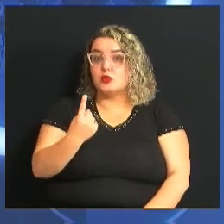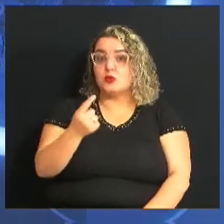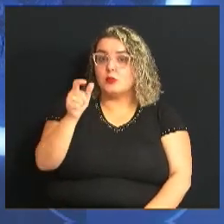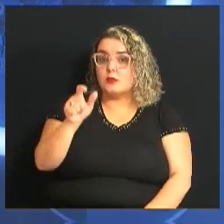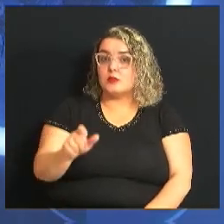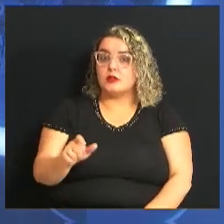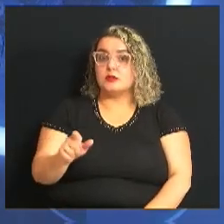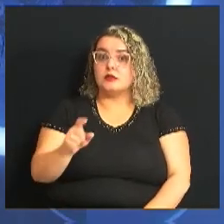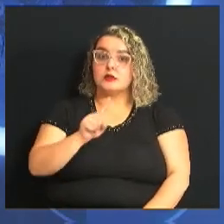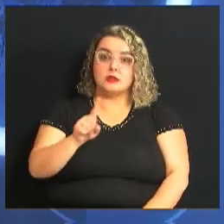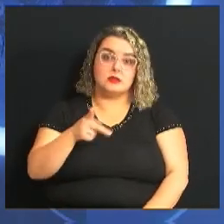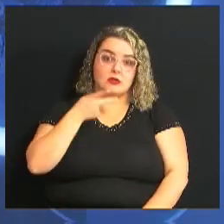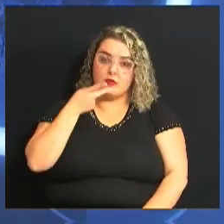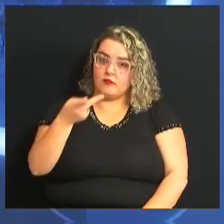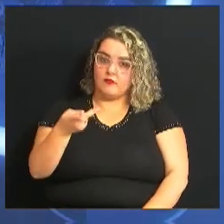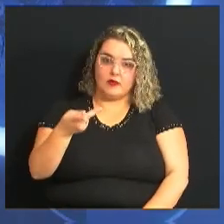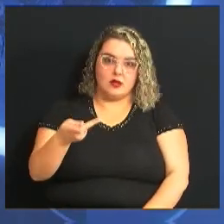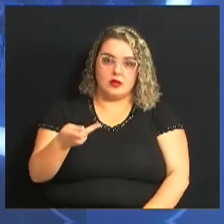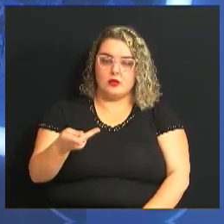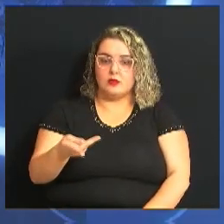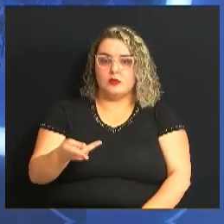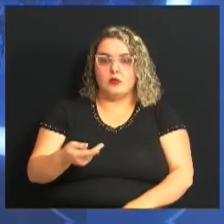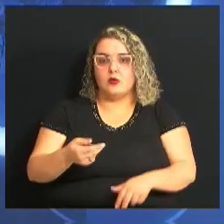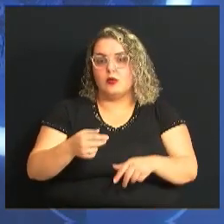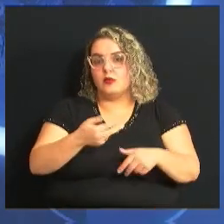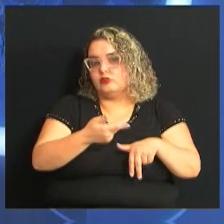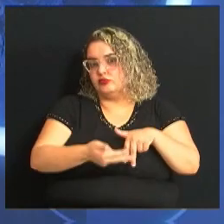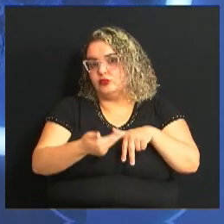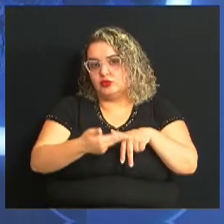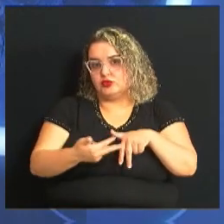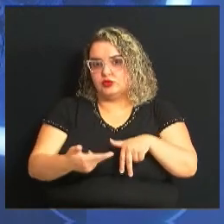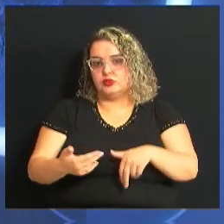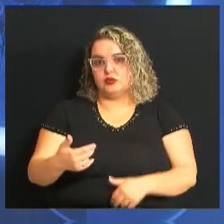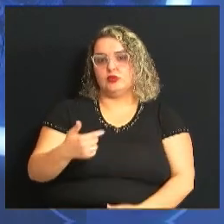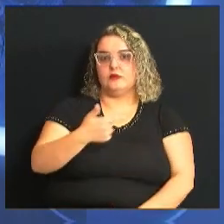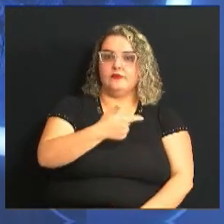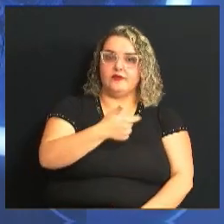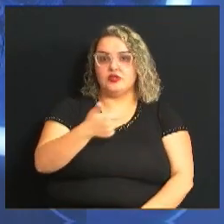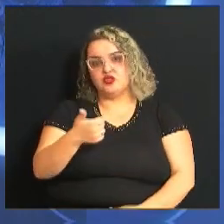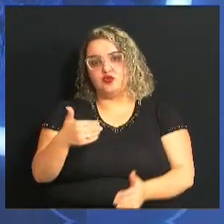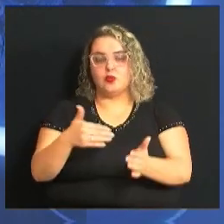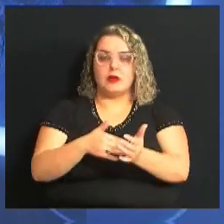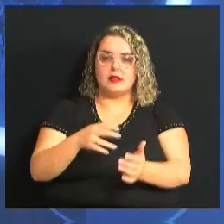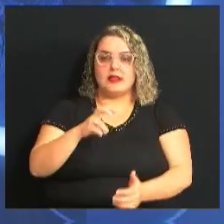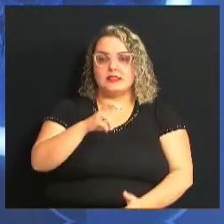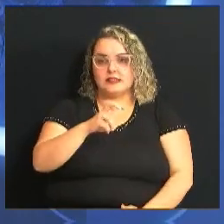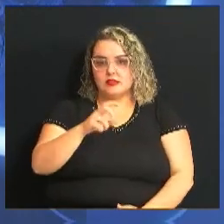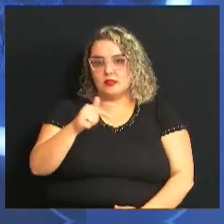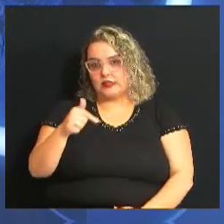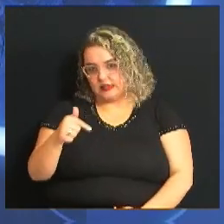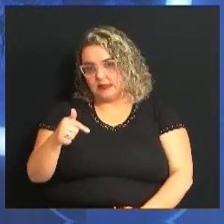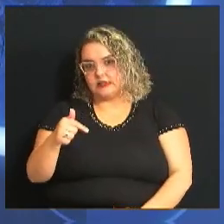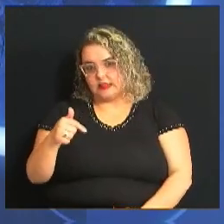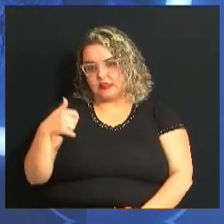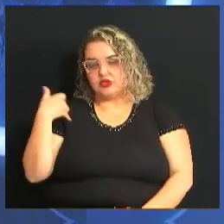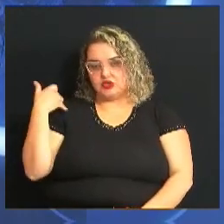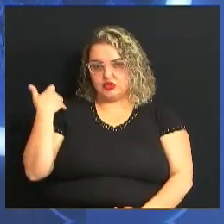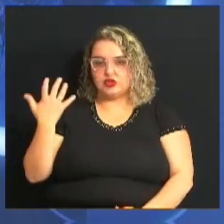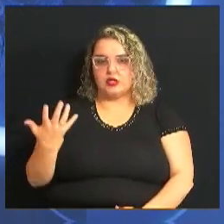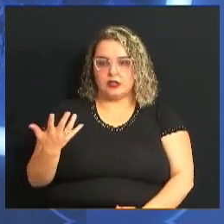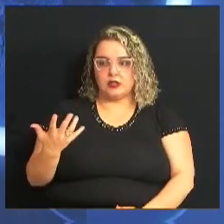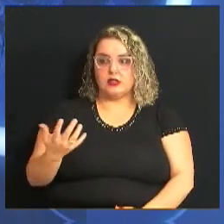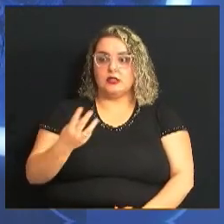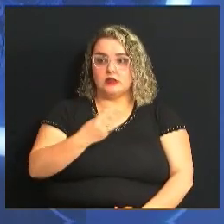declarou o sexo e tem entre 21 e 57 anos. 32 pacientes já saíram do